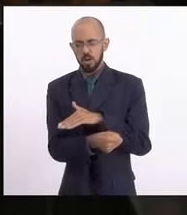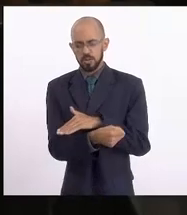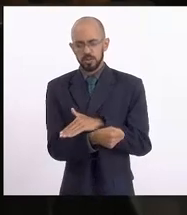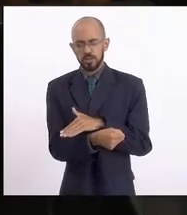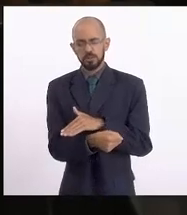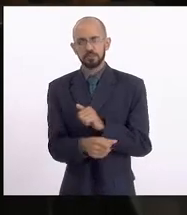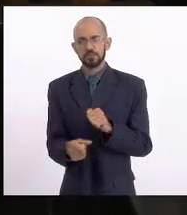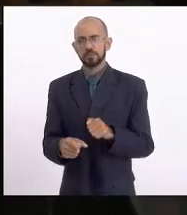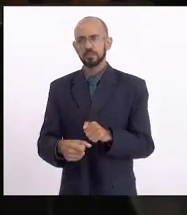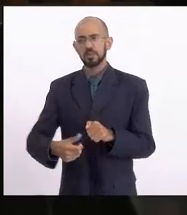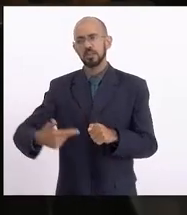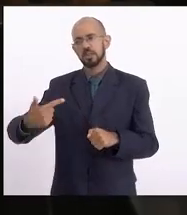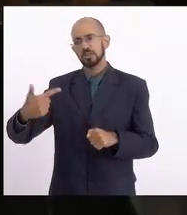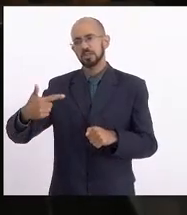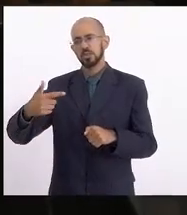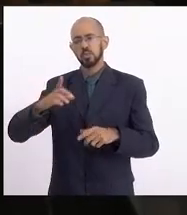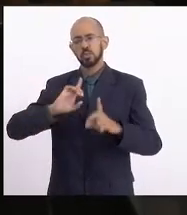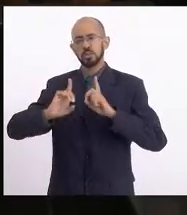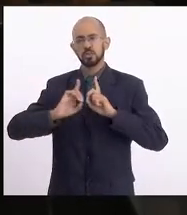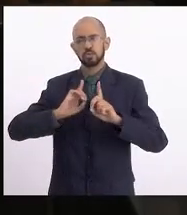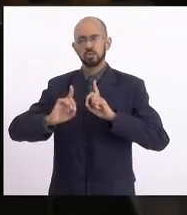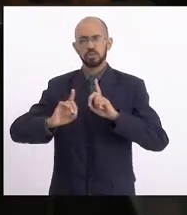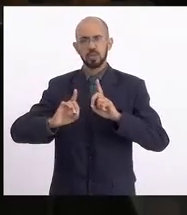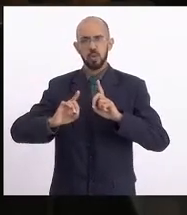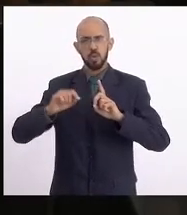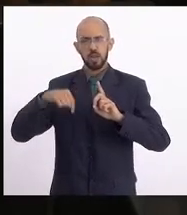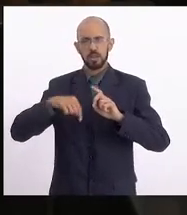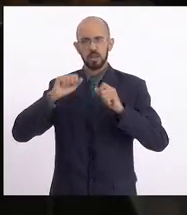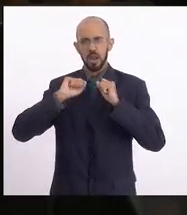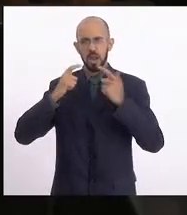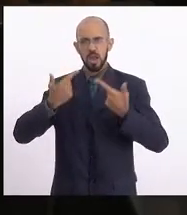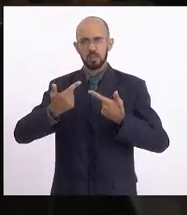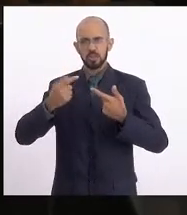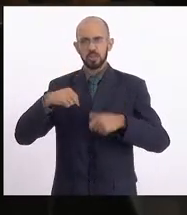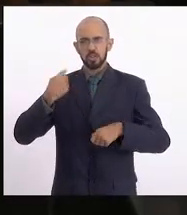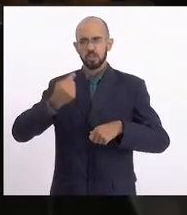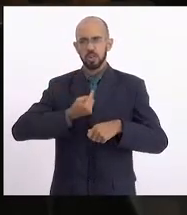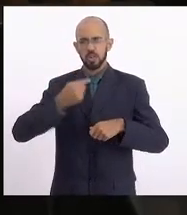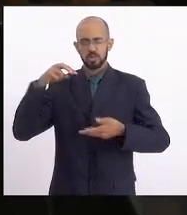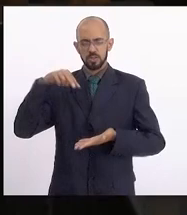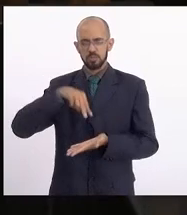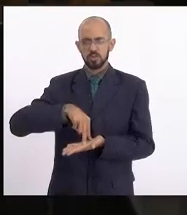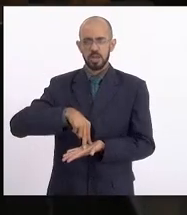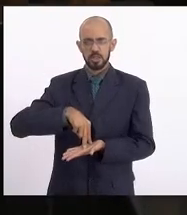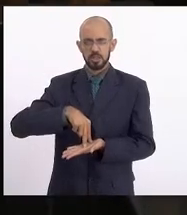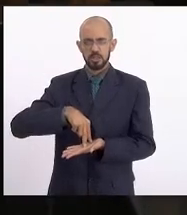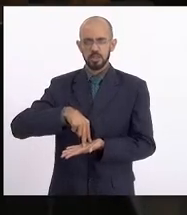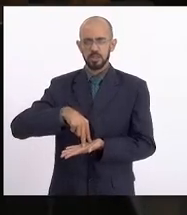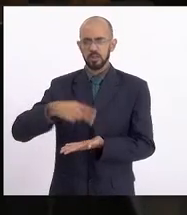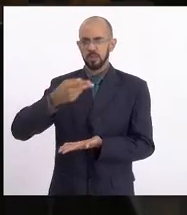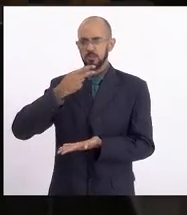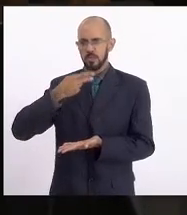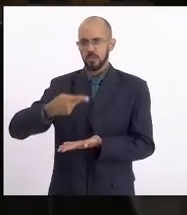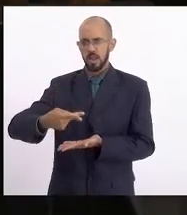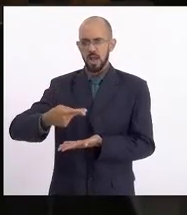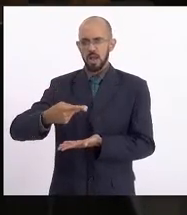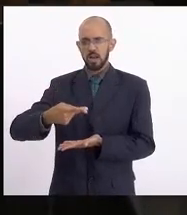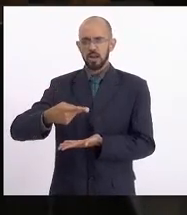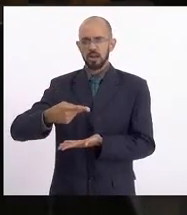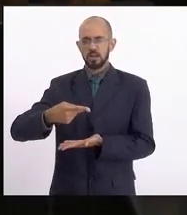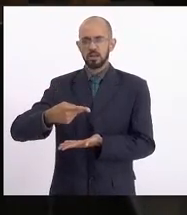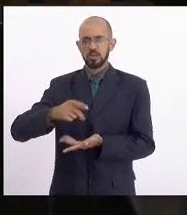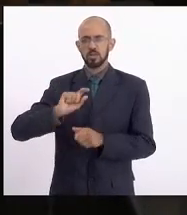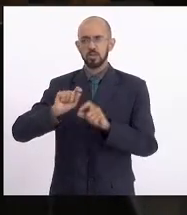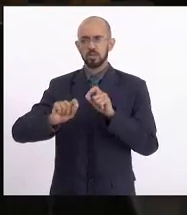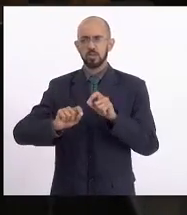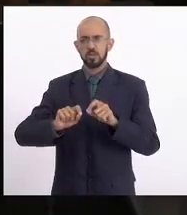está hoje em segunda discussão nesta casa. E nós estamos aqui hoje, através dessa tribuna, nos posicionamos. E eu